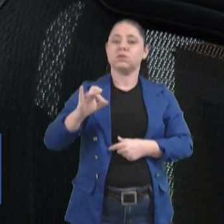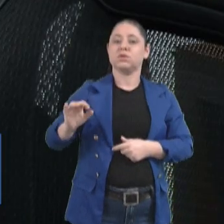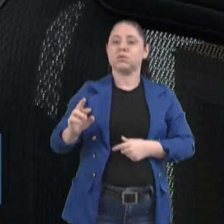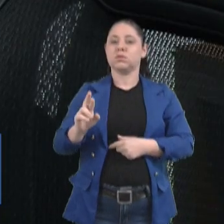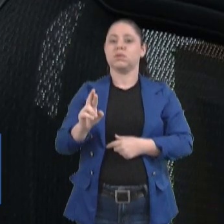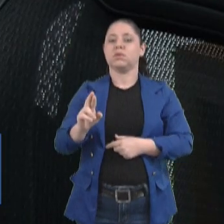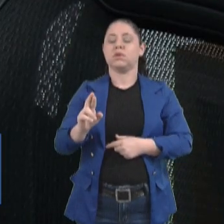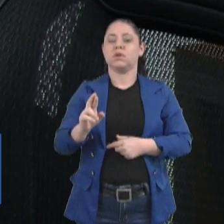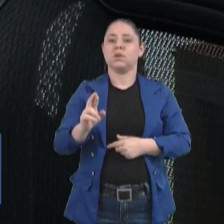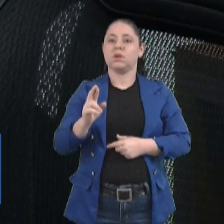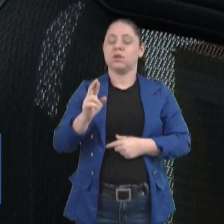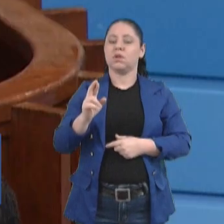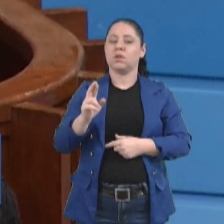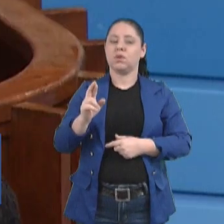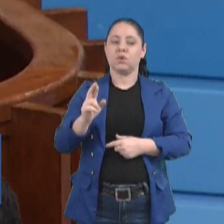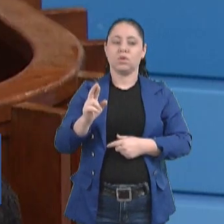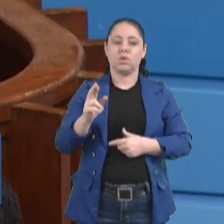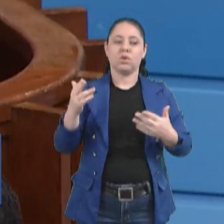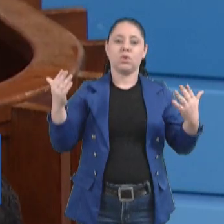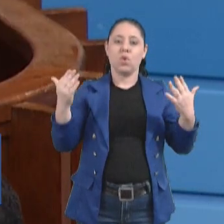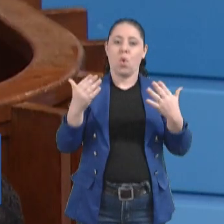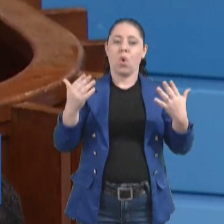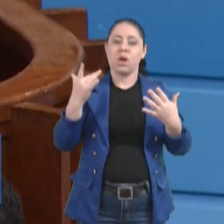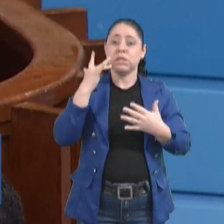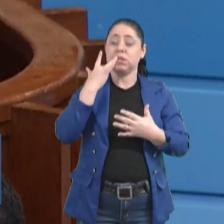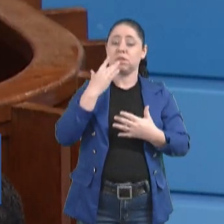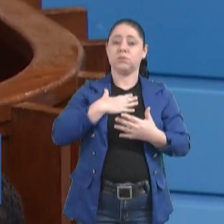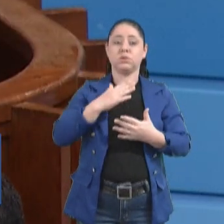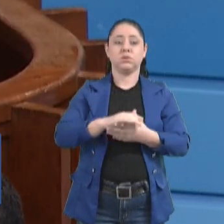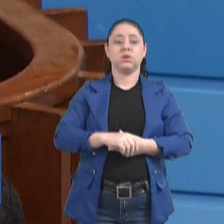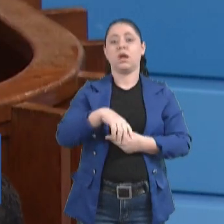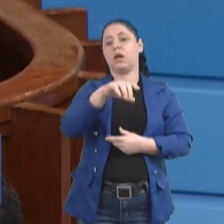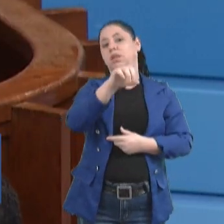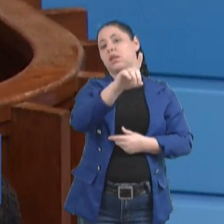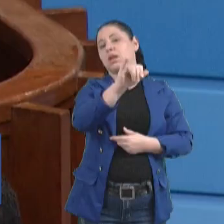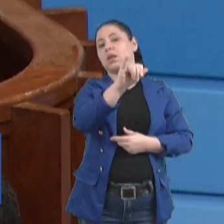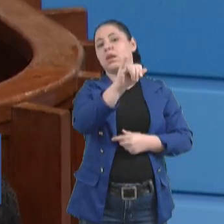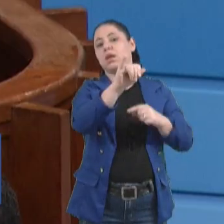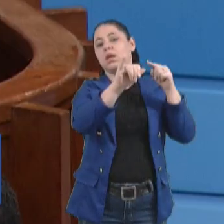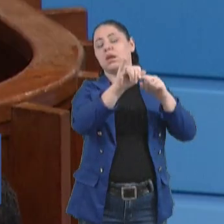Justiça, considero uma jurisprudência ouro do meu gabinete, ADI